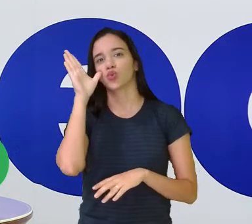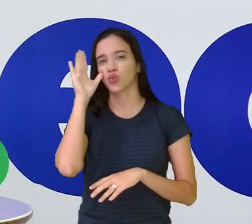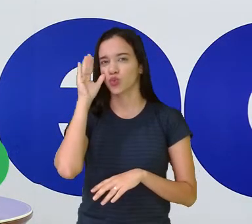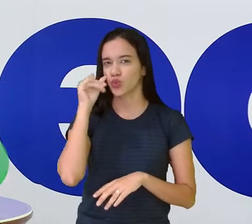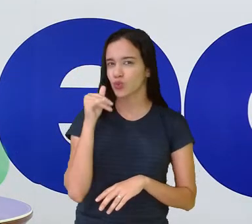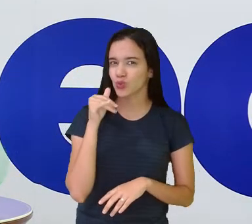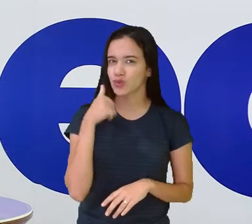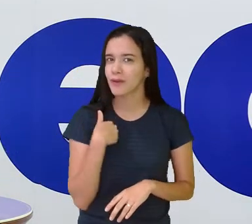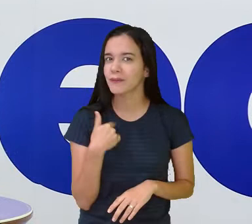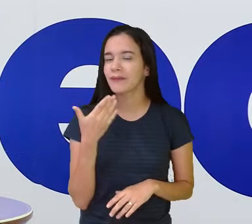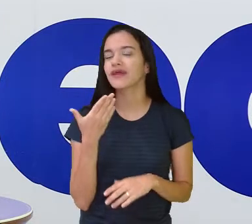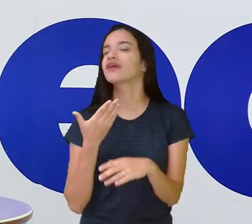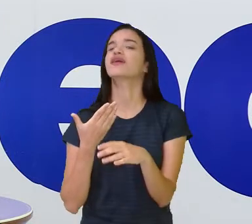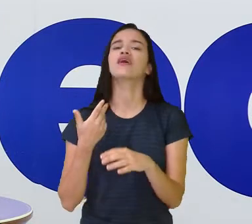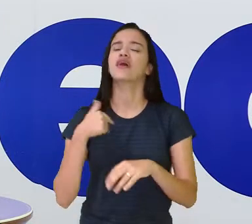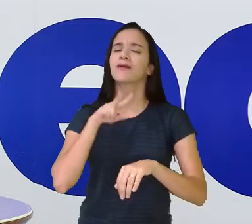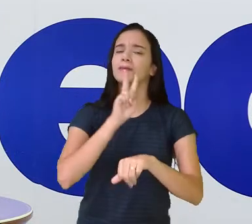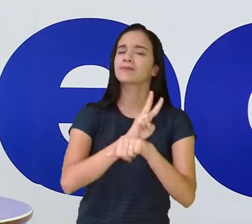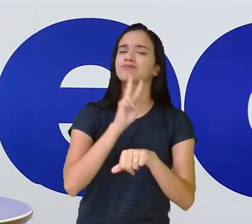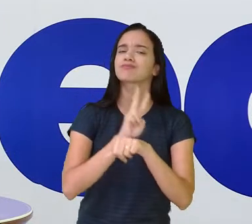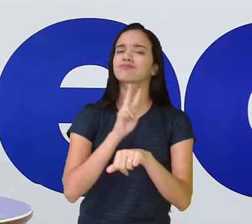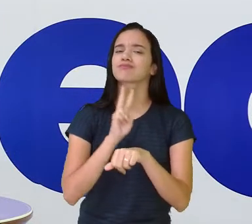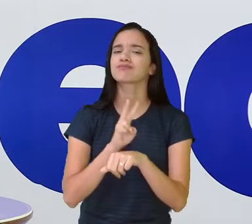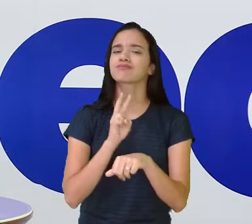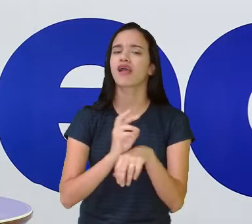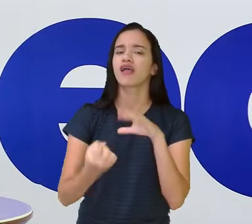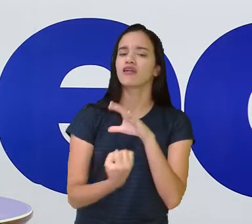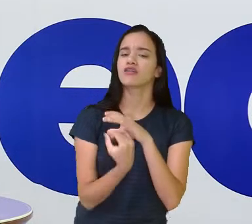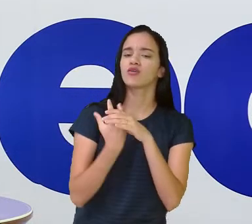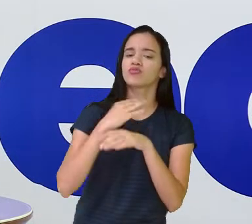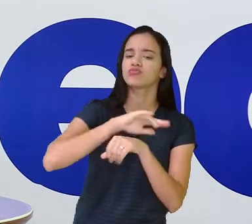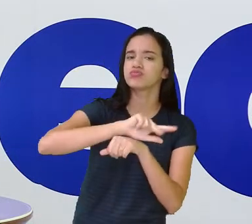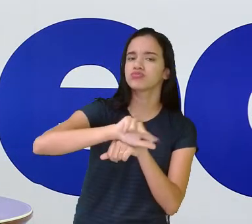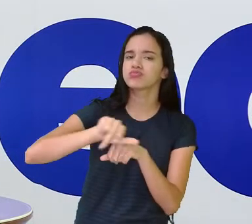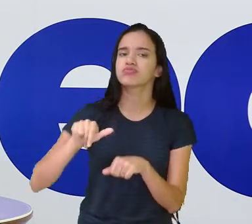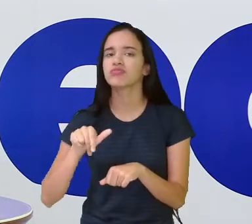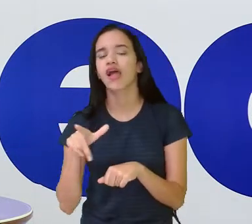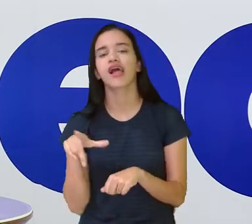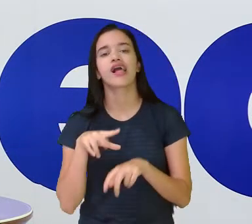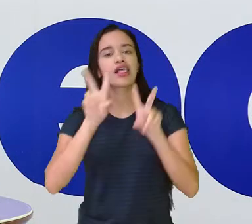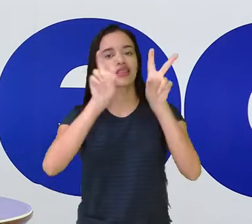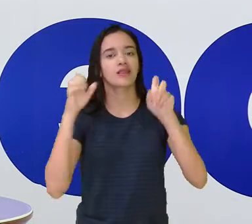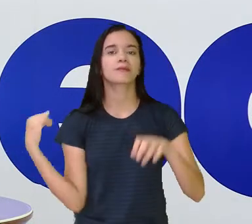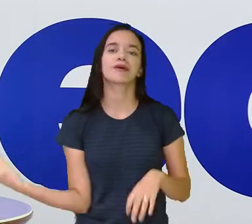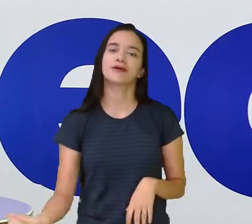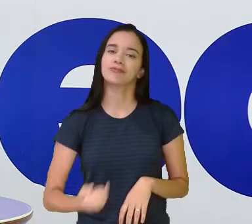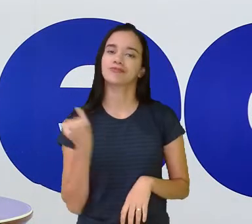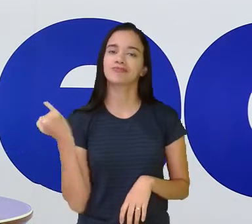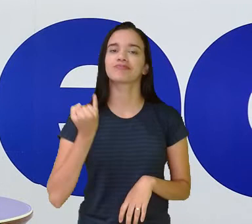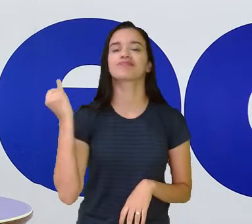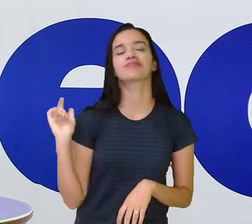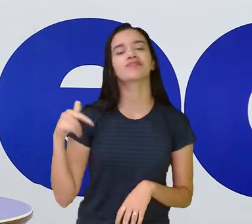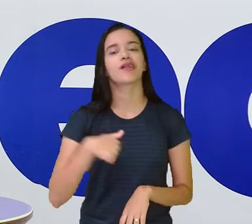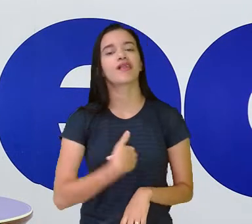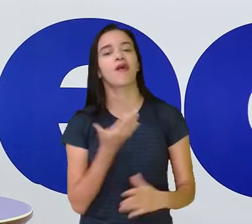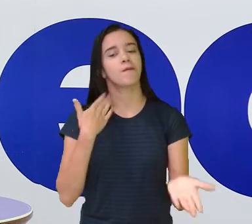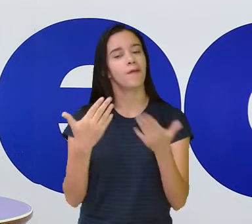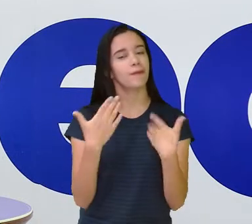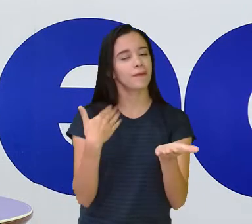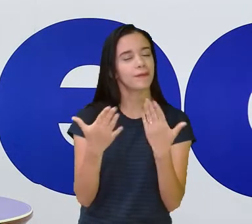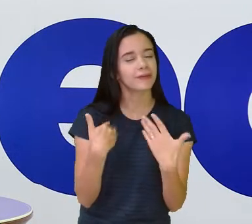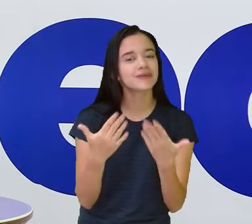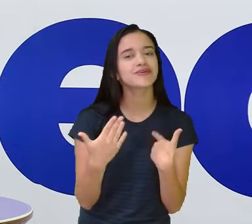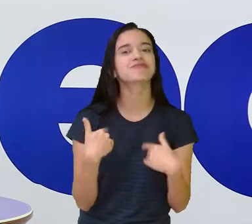essa aula hoje, hein? Conservação e preservação da biodiversidade brasileira. Tema importantíssimo para a gente discutir, para a